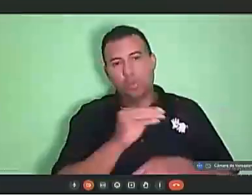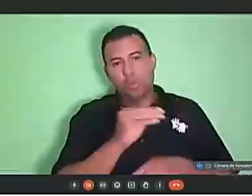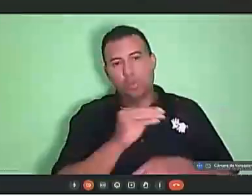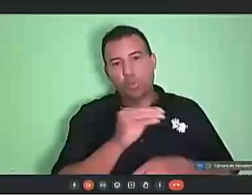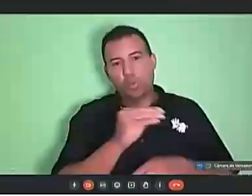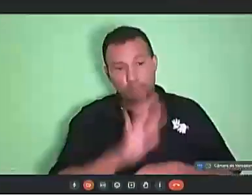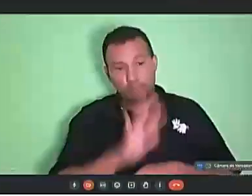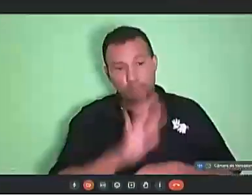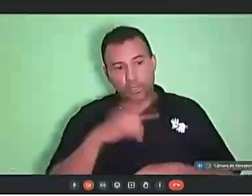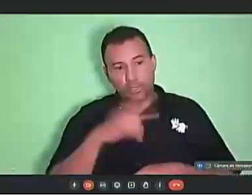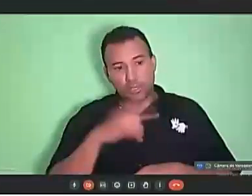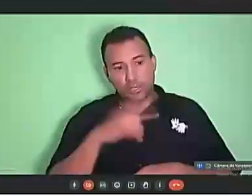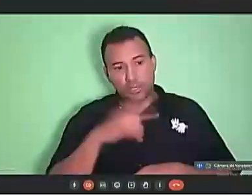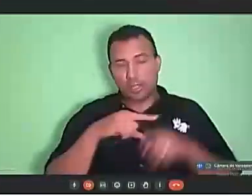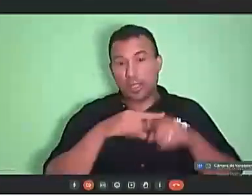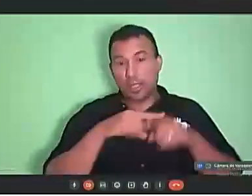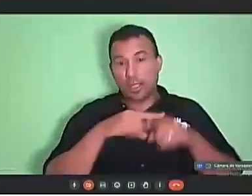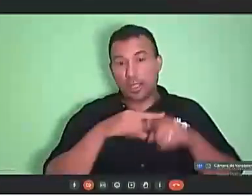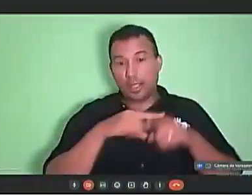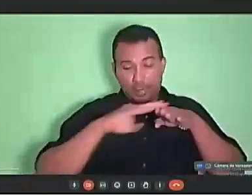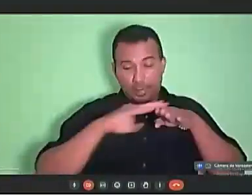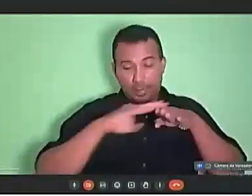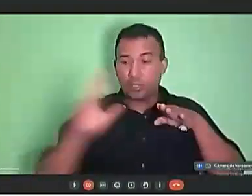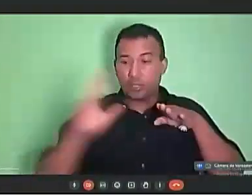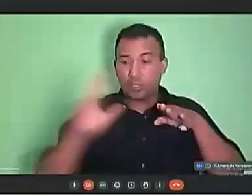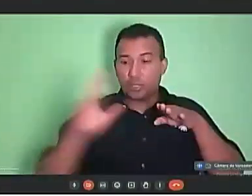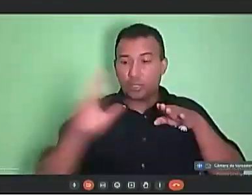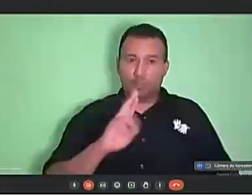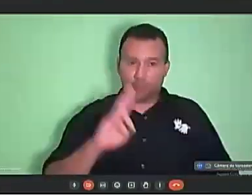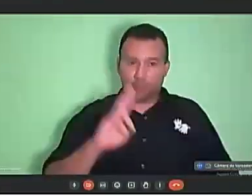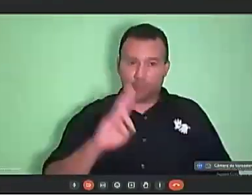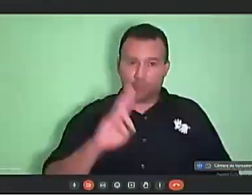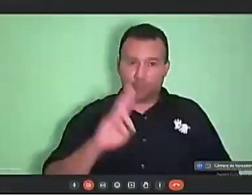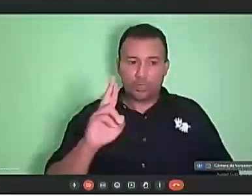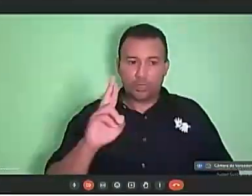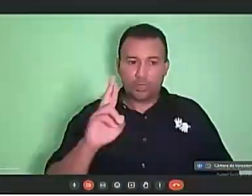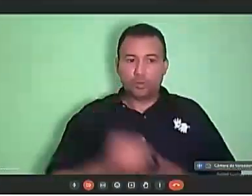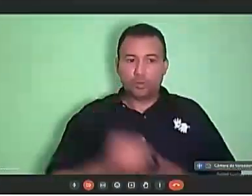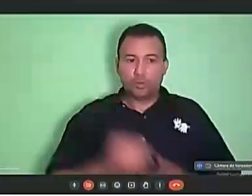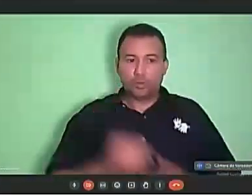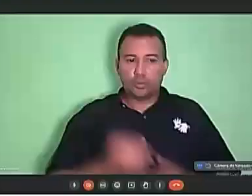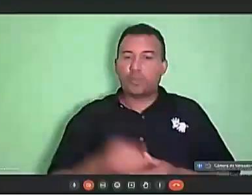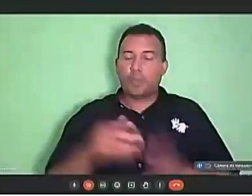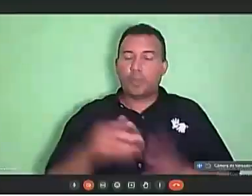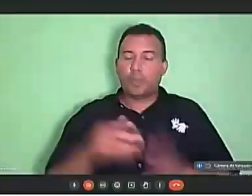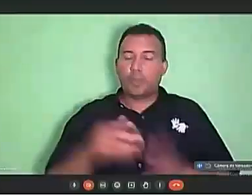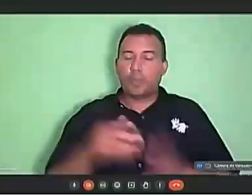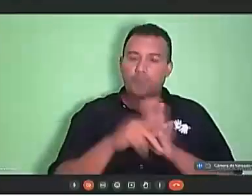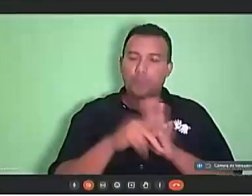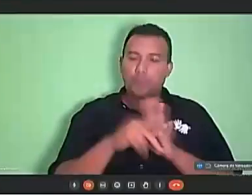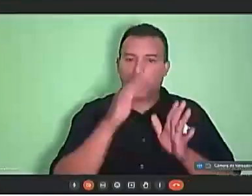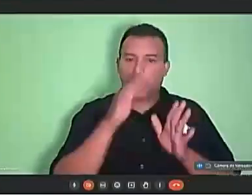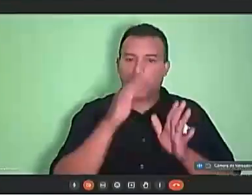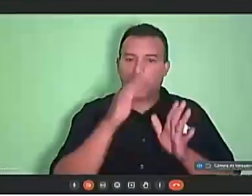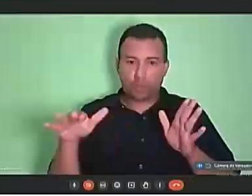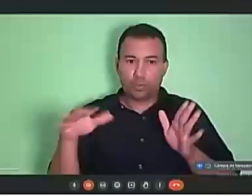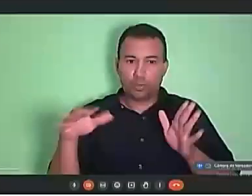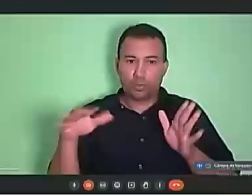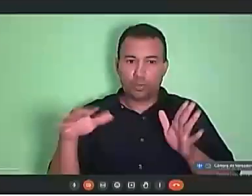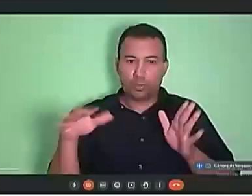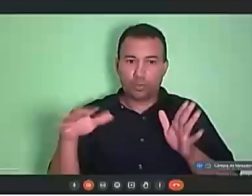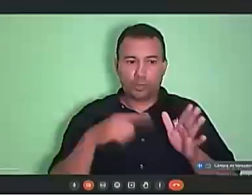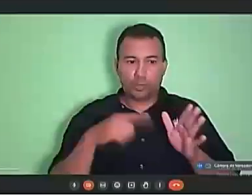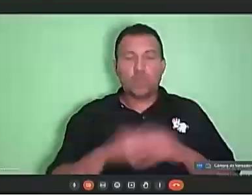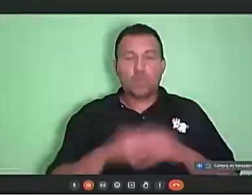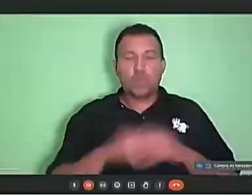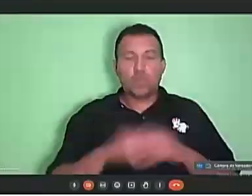Talweg, que está representada aqui nesse perfil longitudinal do rio. Aqui. Eles imaginaram uma linha subindo 1 metro a cada